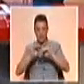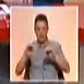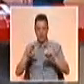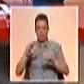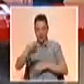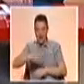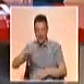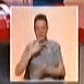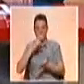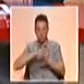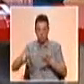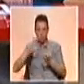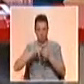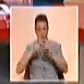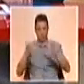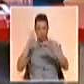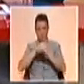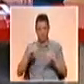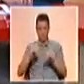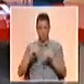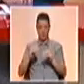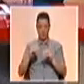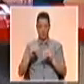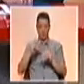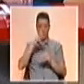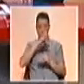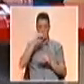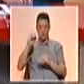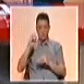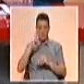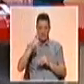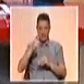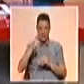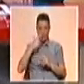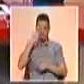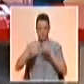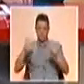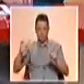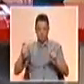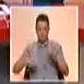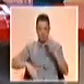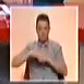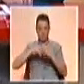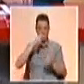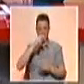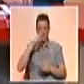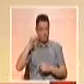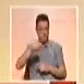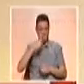energético. E este tipo de soluções, estamos a falar de soluções, isto é para 800 mil habitantes, até 3 mil habitantes,